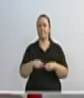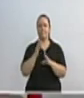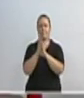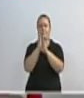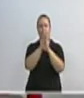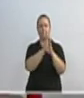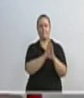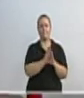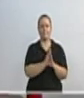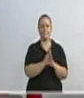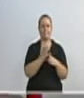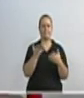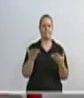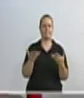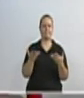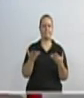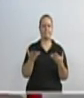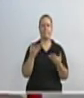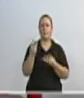identificar